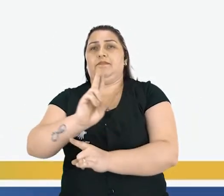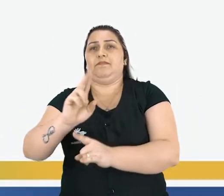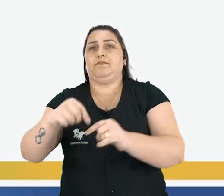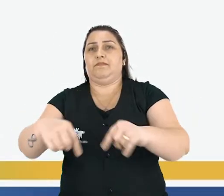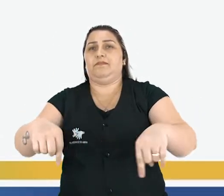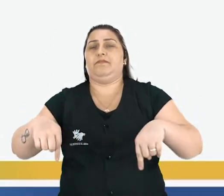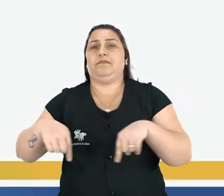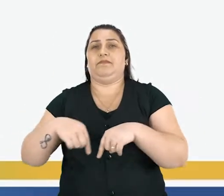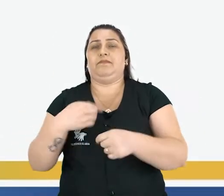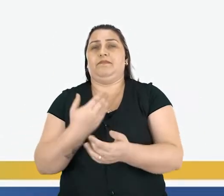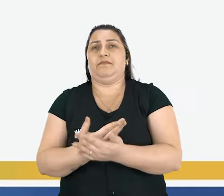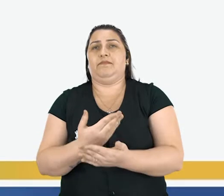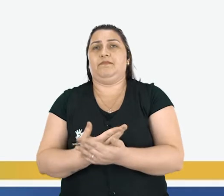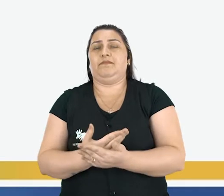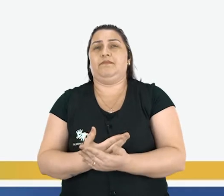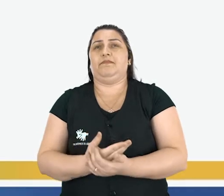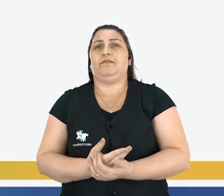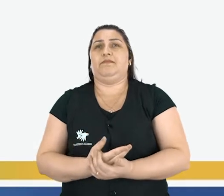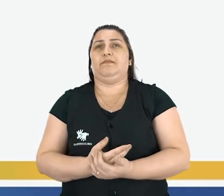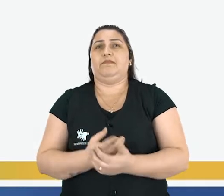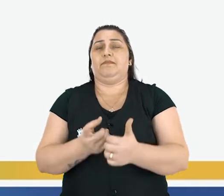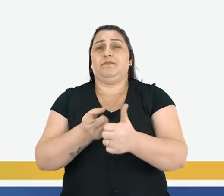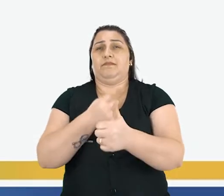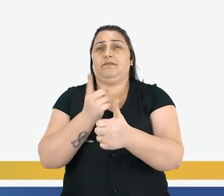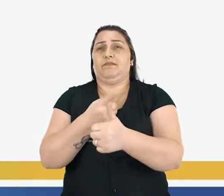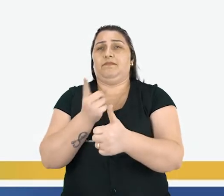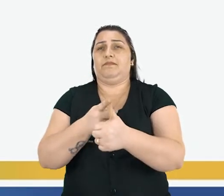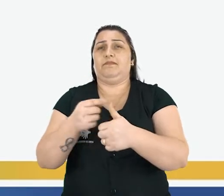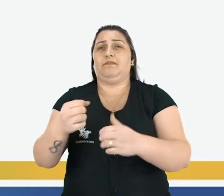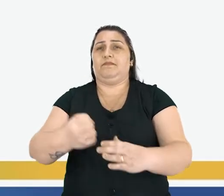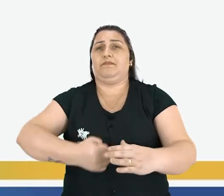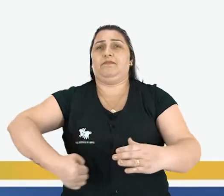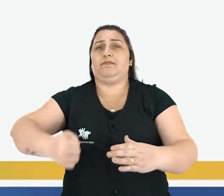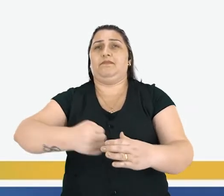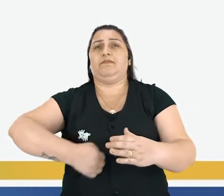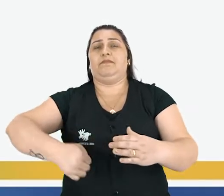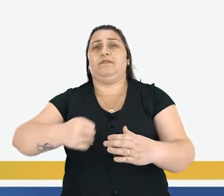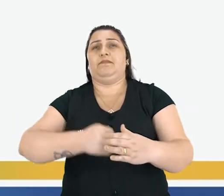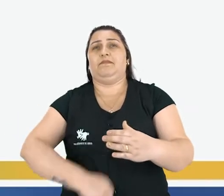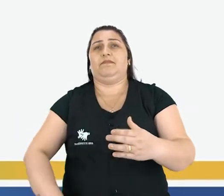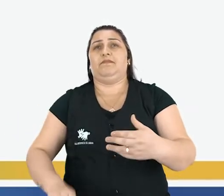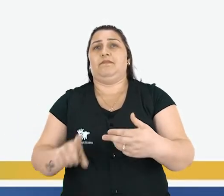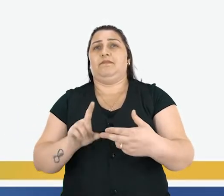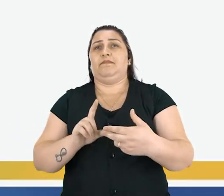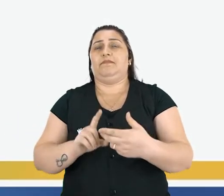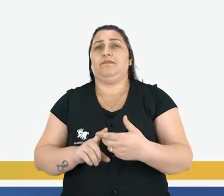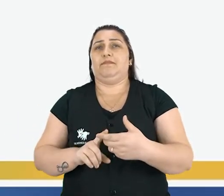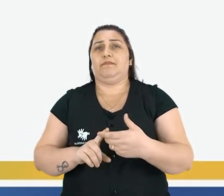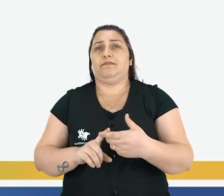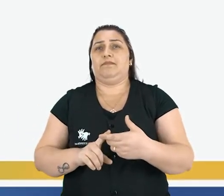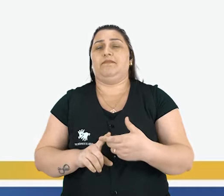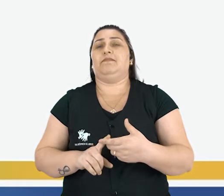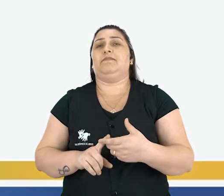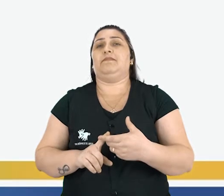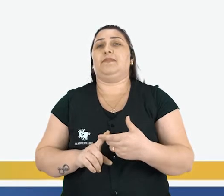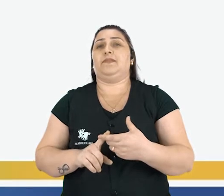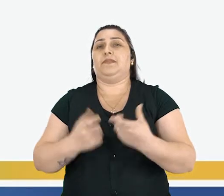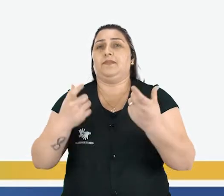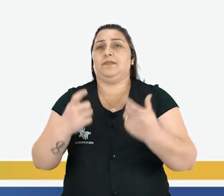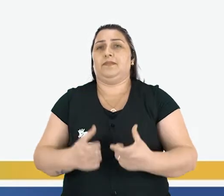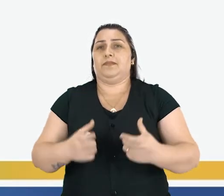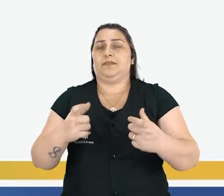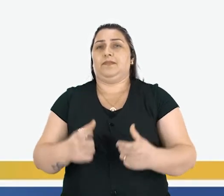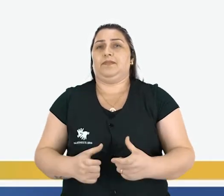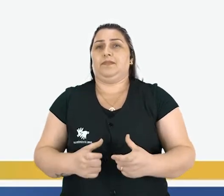nome sala de aula vamos lá a primeira alternativa cantina e esse espaço essa